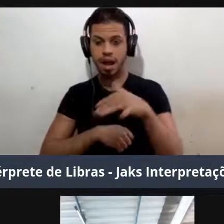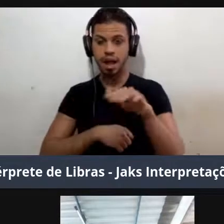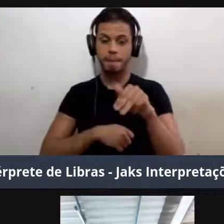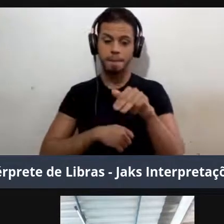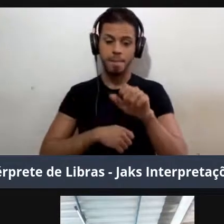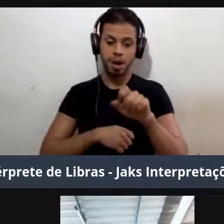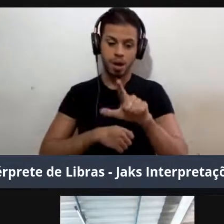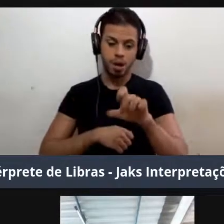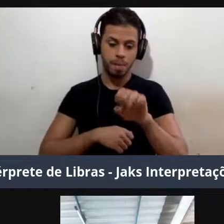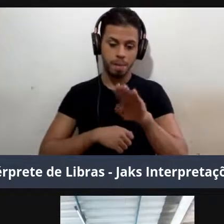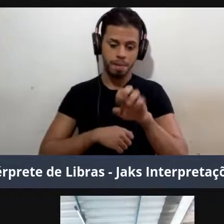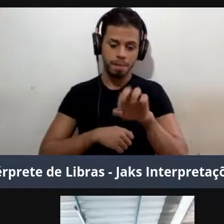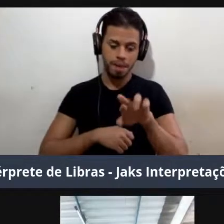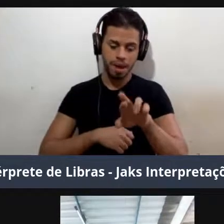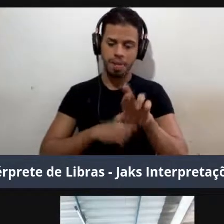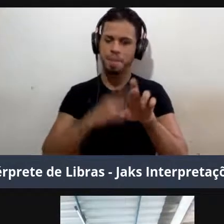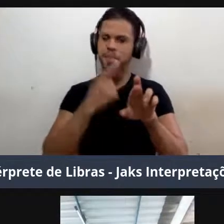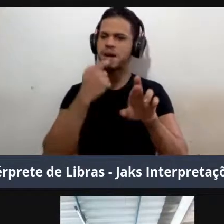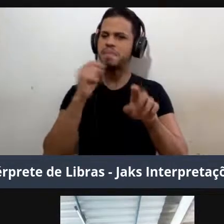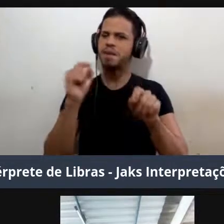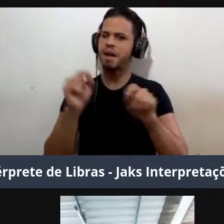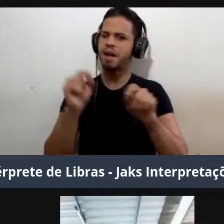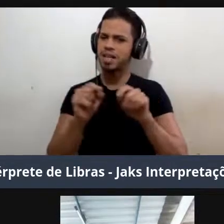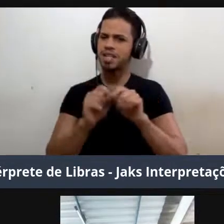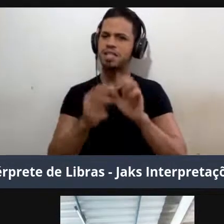UBS para ela fazer o parto.